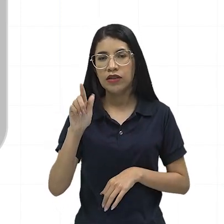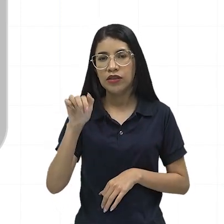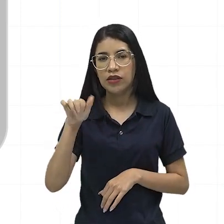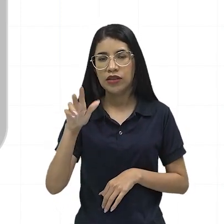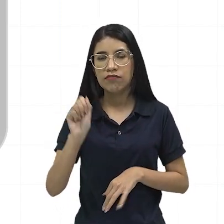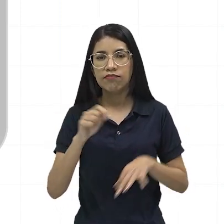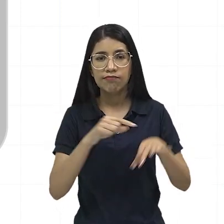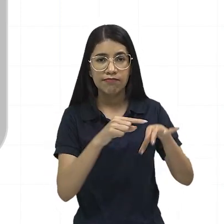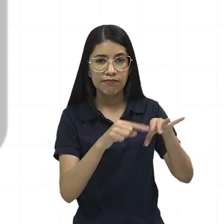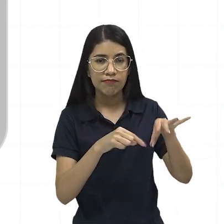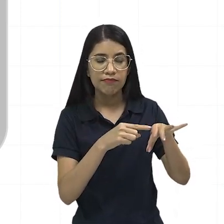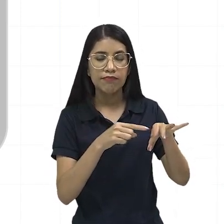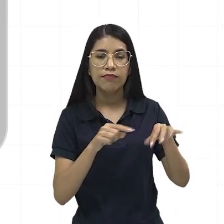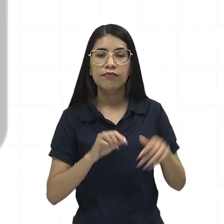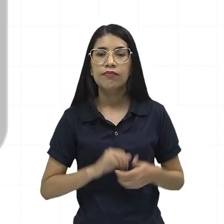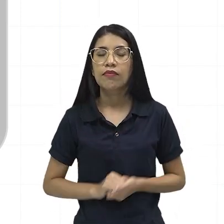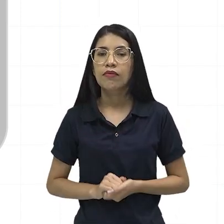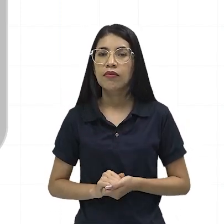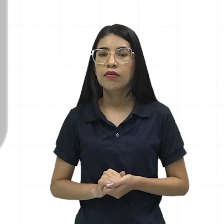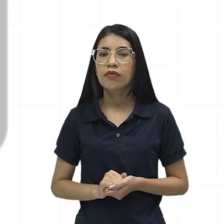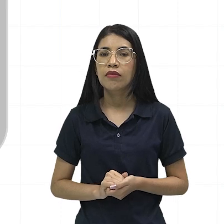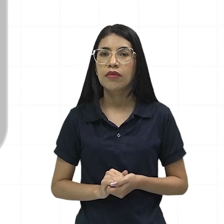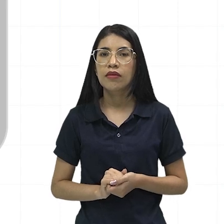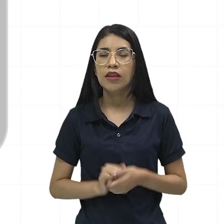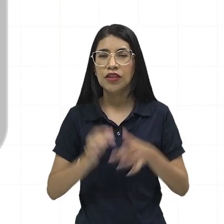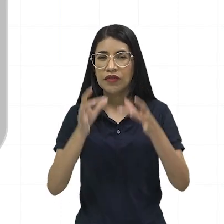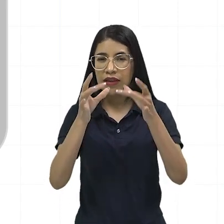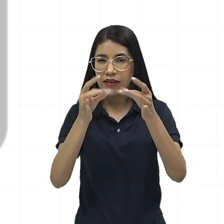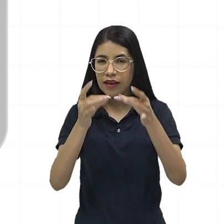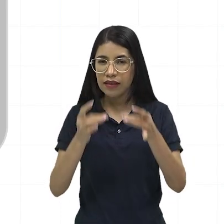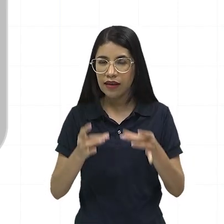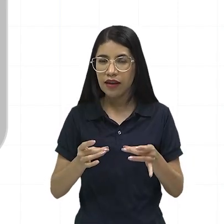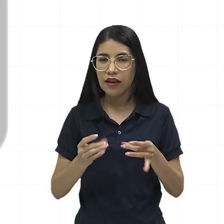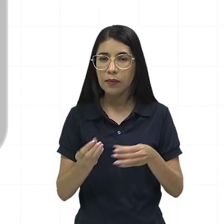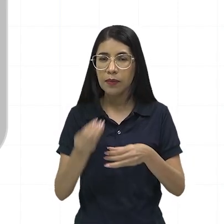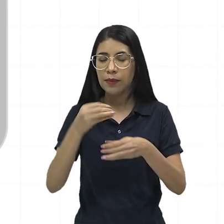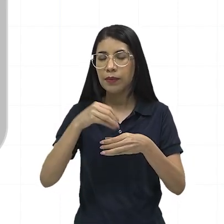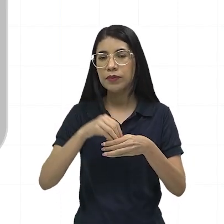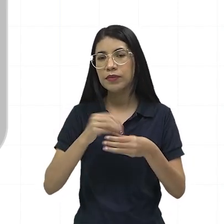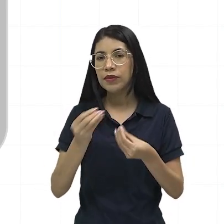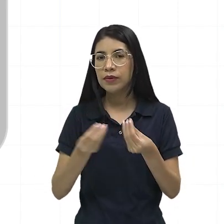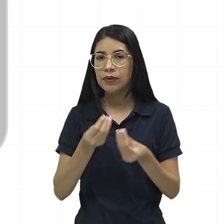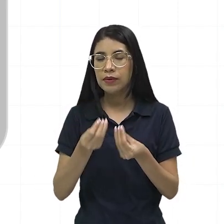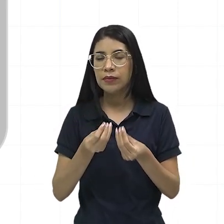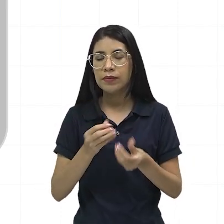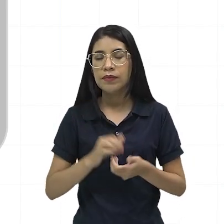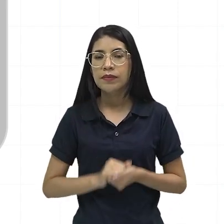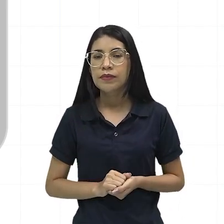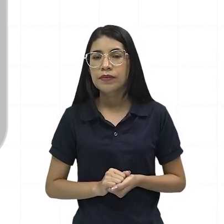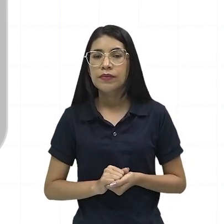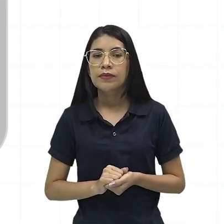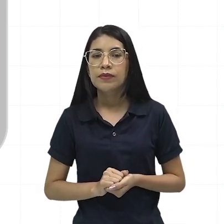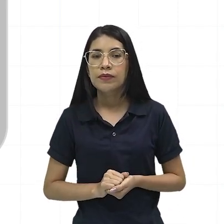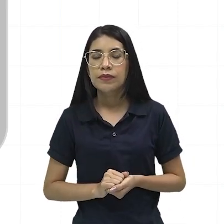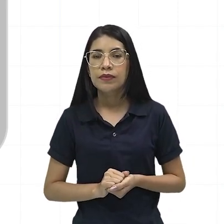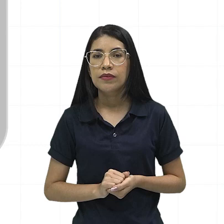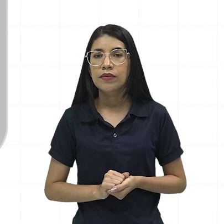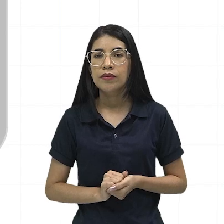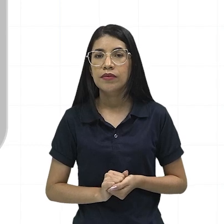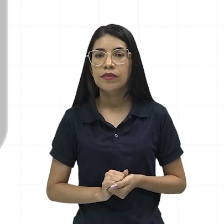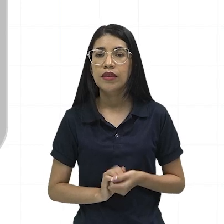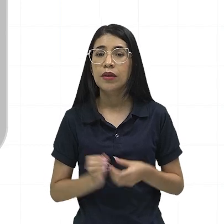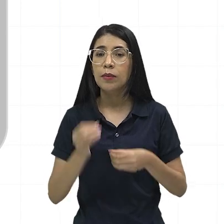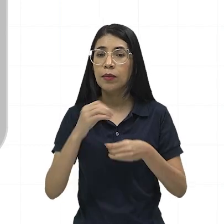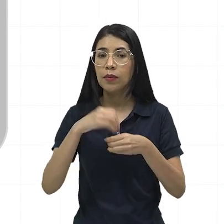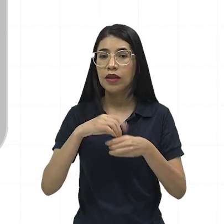certo? E a gente vai ver ele um pouquinho mais de perto, por dentro, olha só. Esse órgão, gente, por